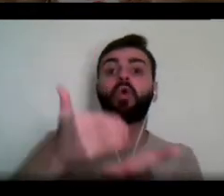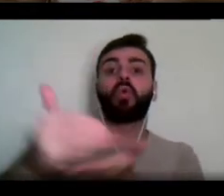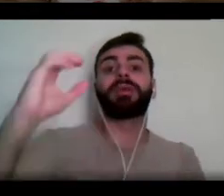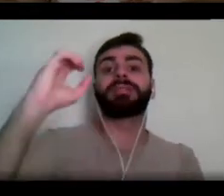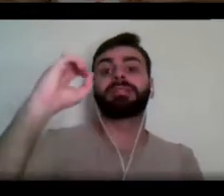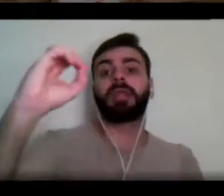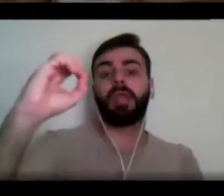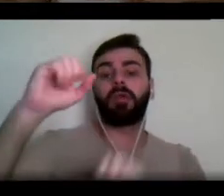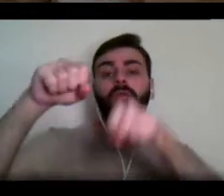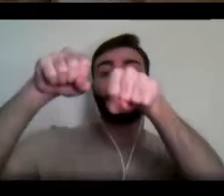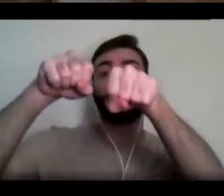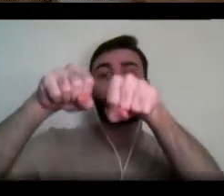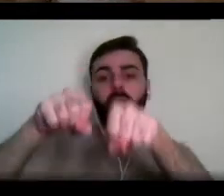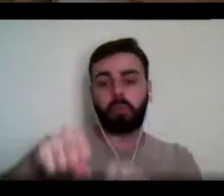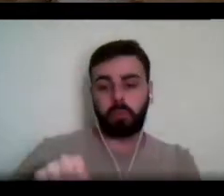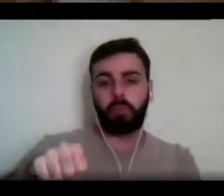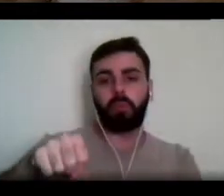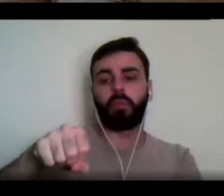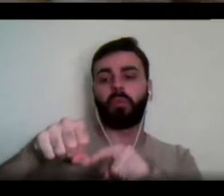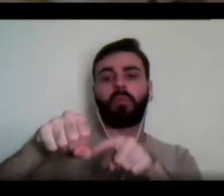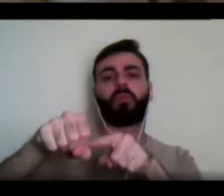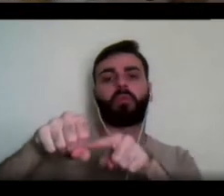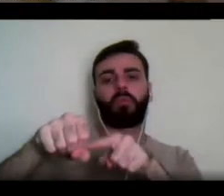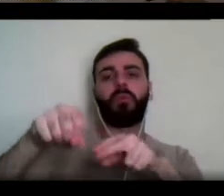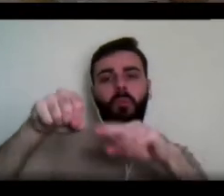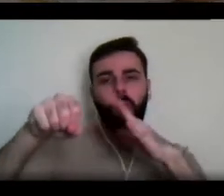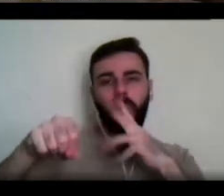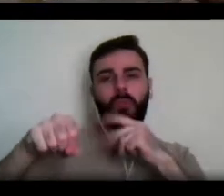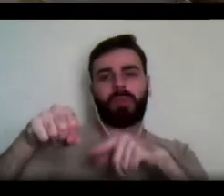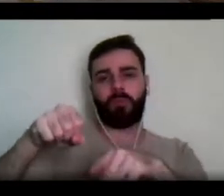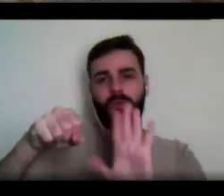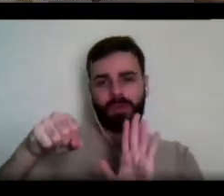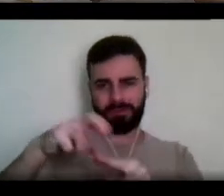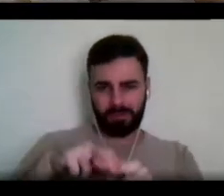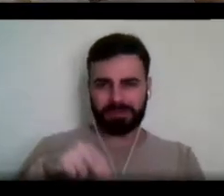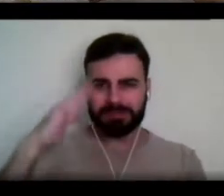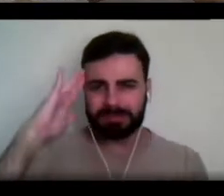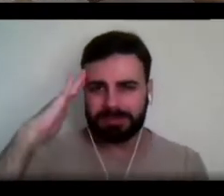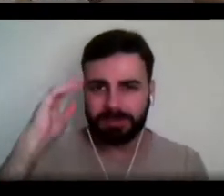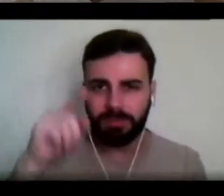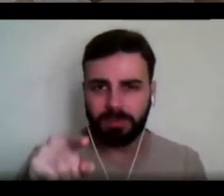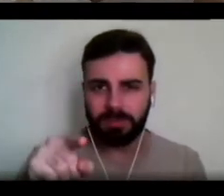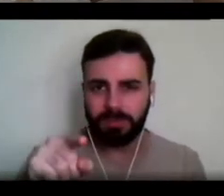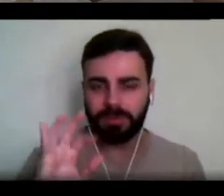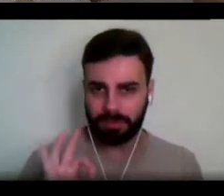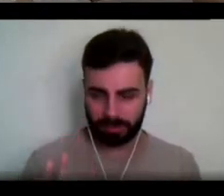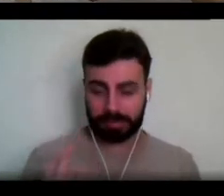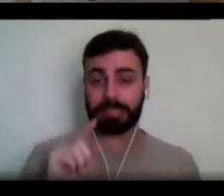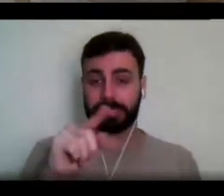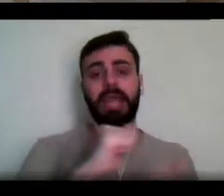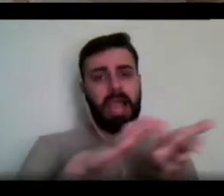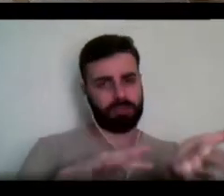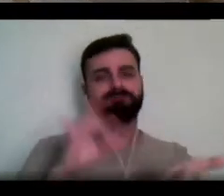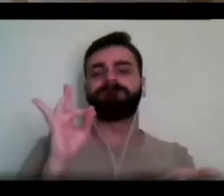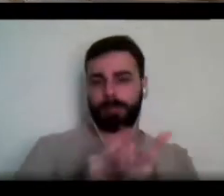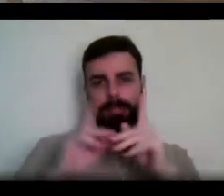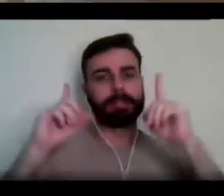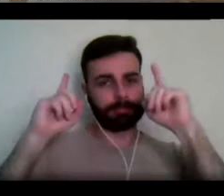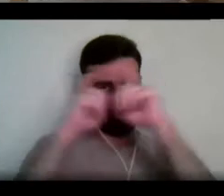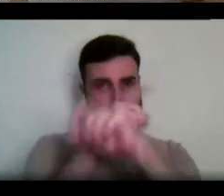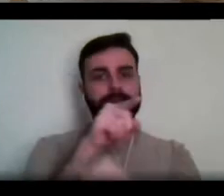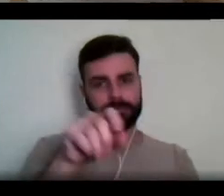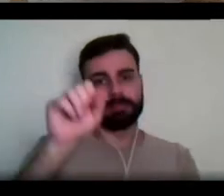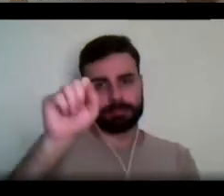velocidade V0 igual a 0 em 1 segundo. Entenderam? Esse exercício é complicado, mas, na